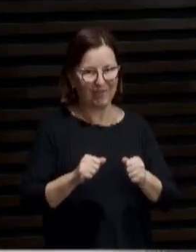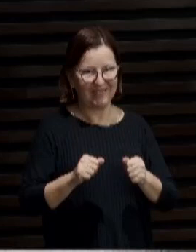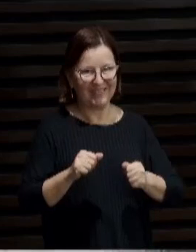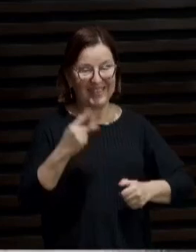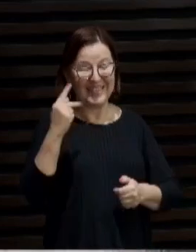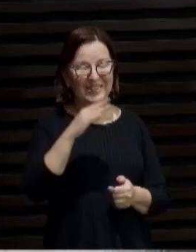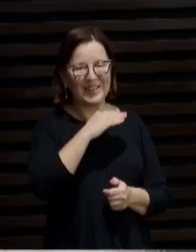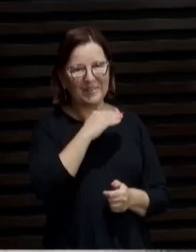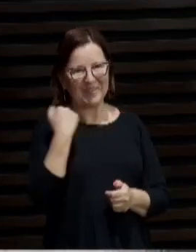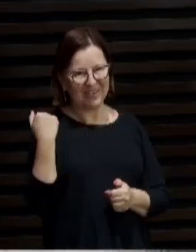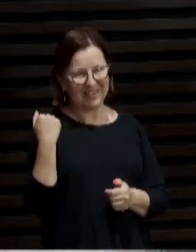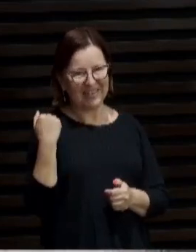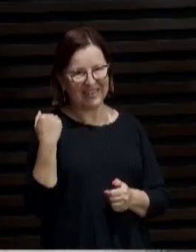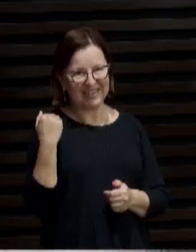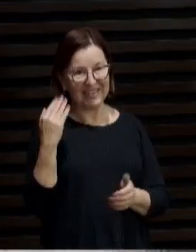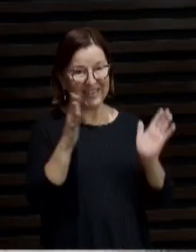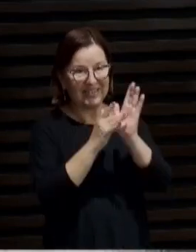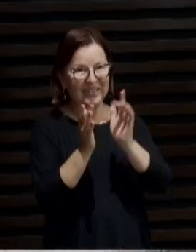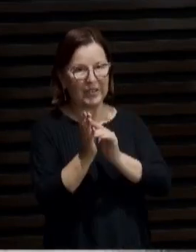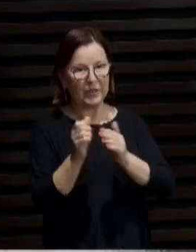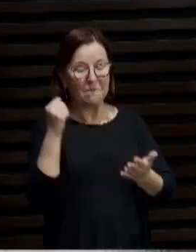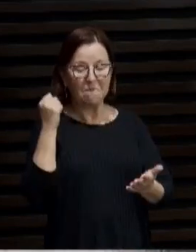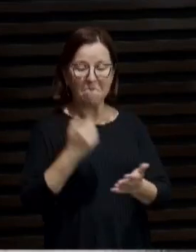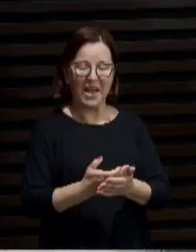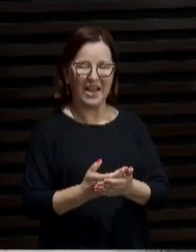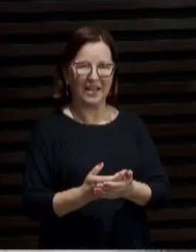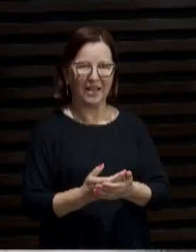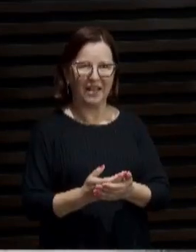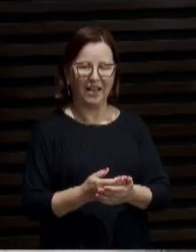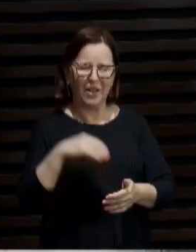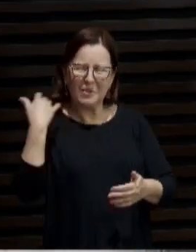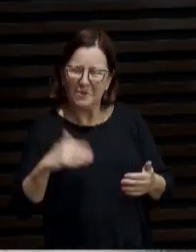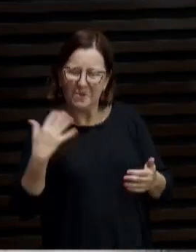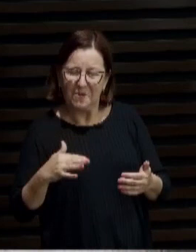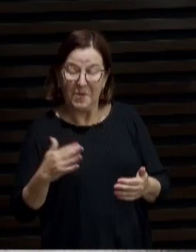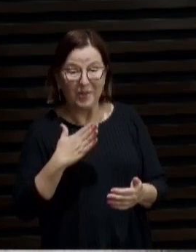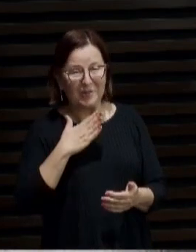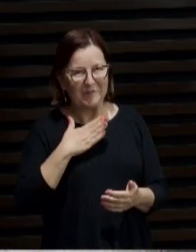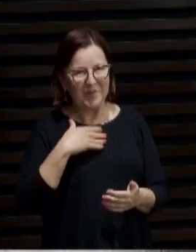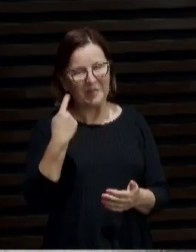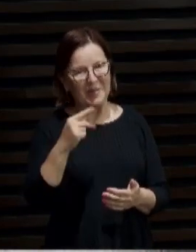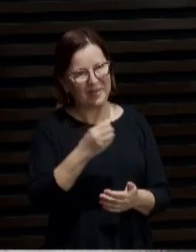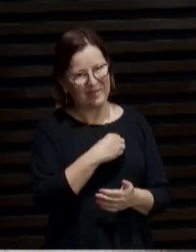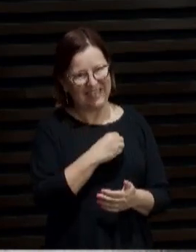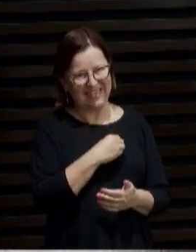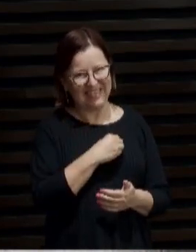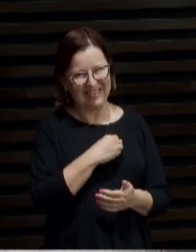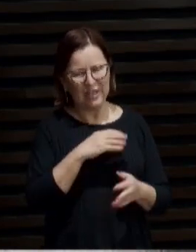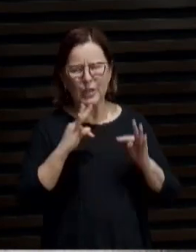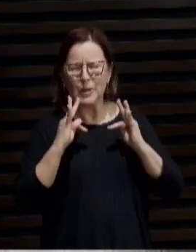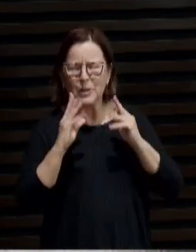morte, ele paga com o seu sangue o preço do meu e do seu pecado. Todos os